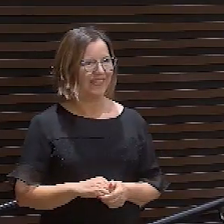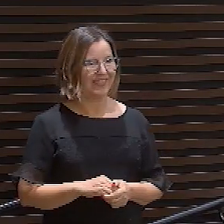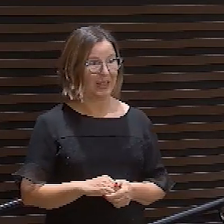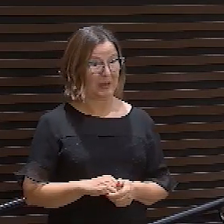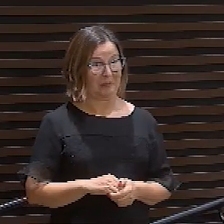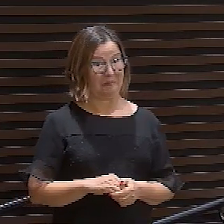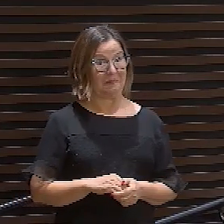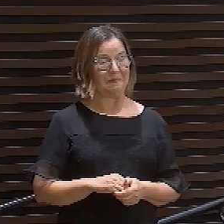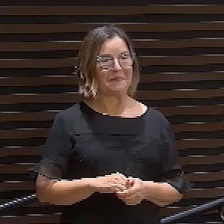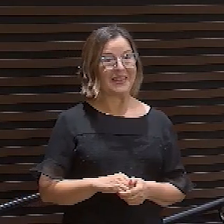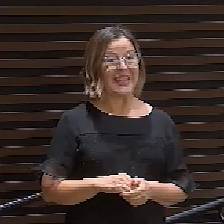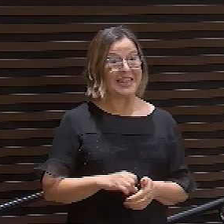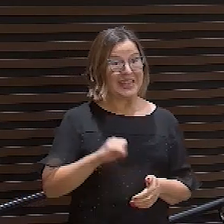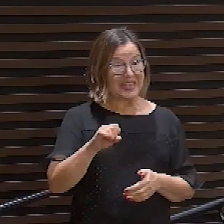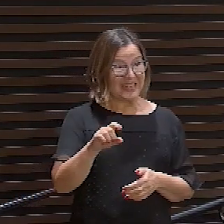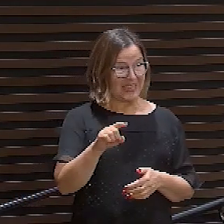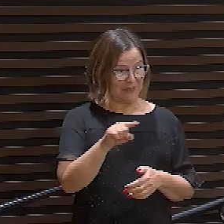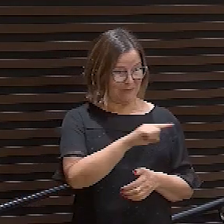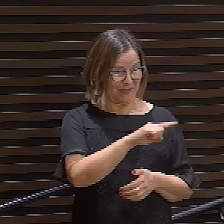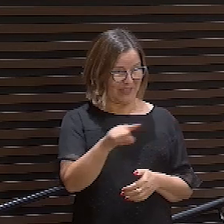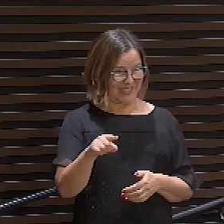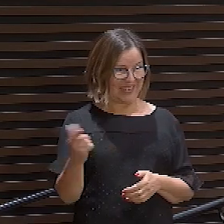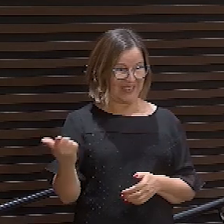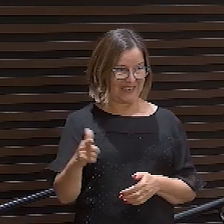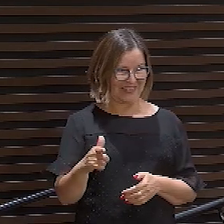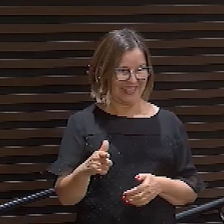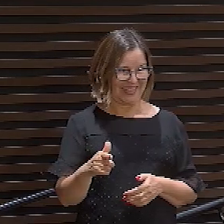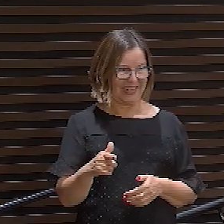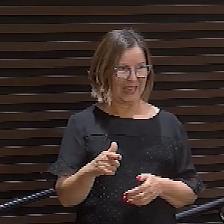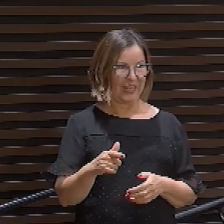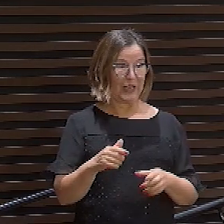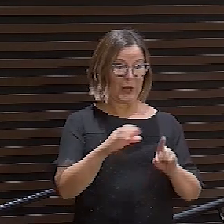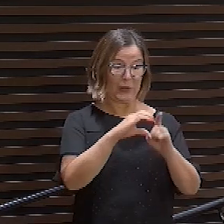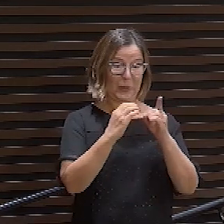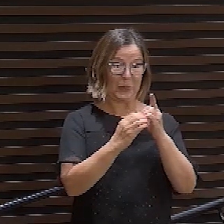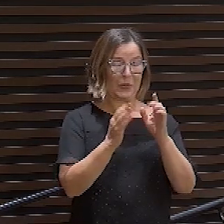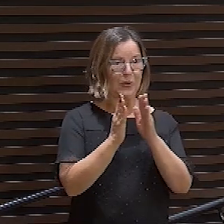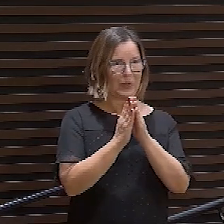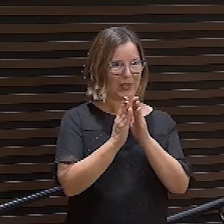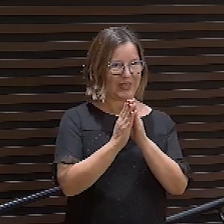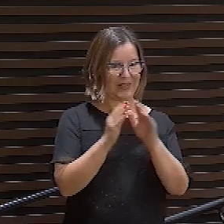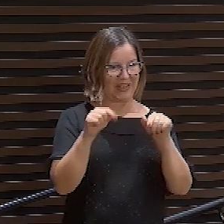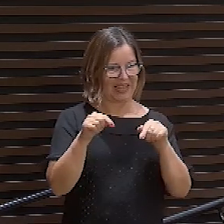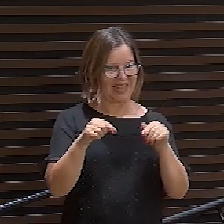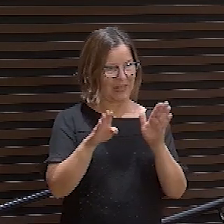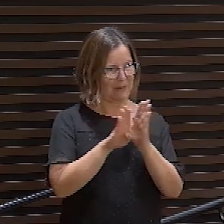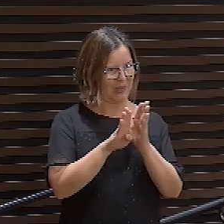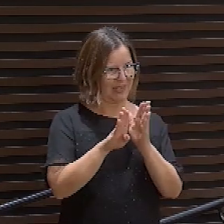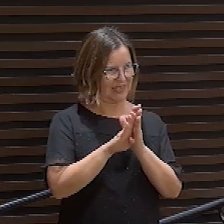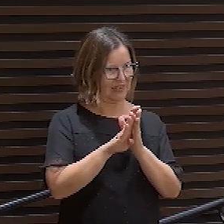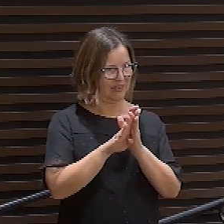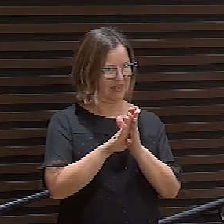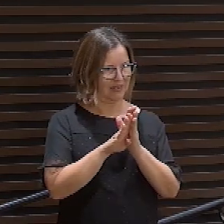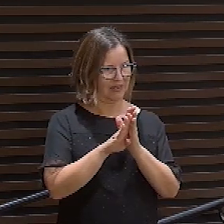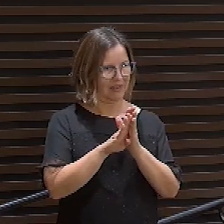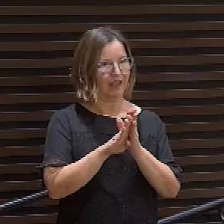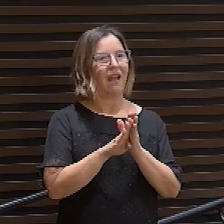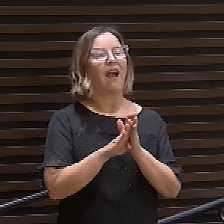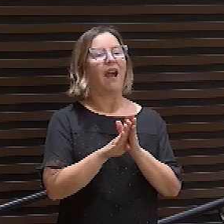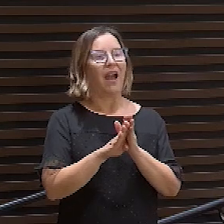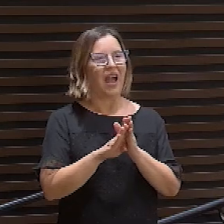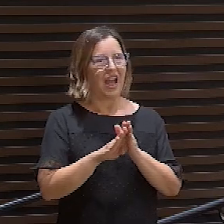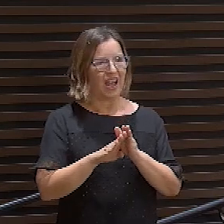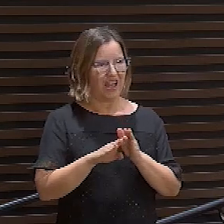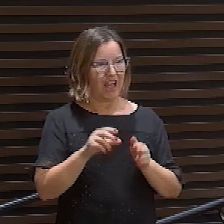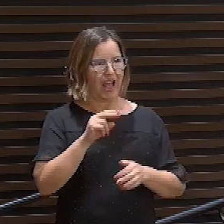Se vocês vierem aqui na reunião de oração da nossa comunidade, você vai ver algumas